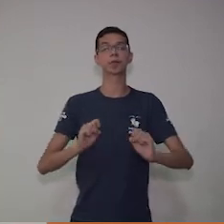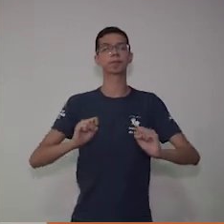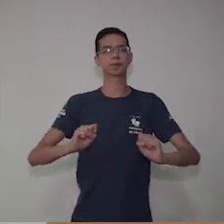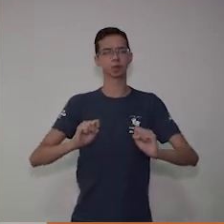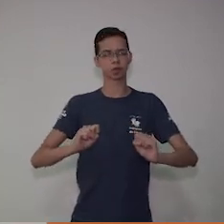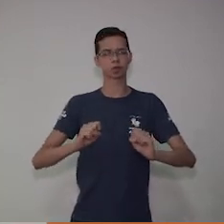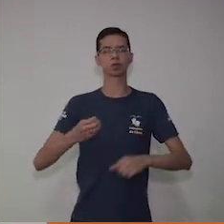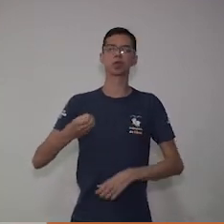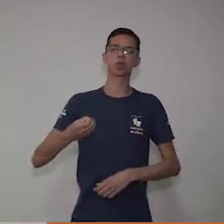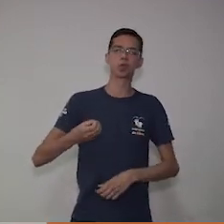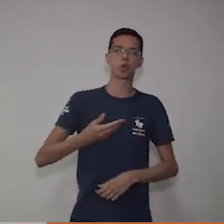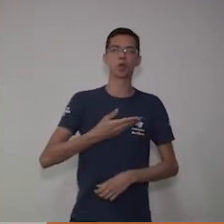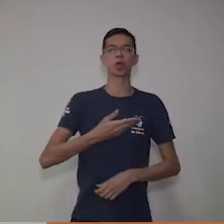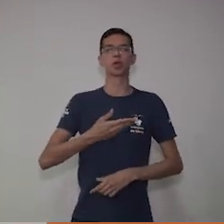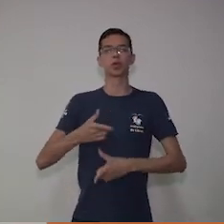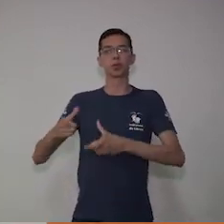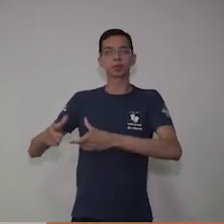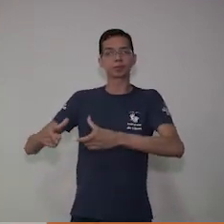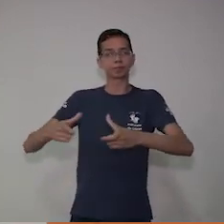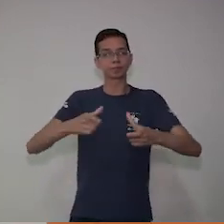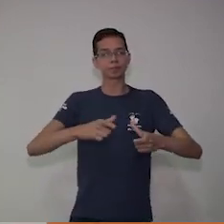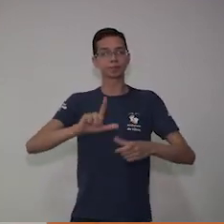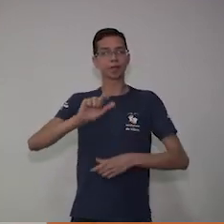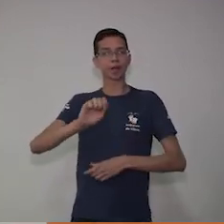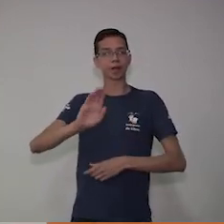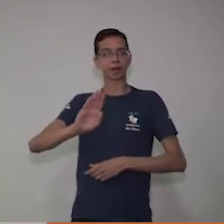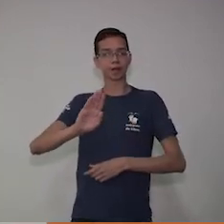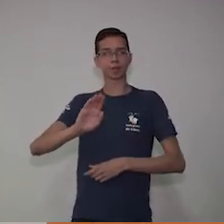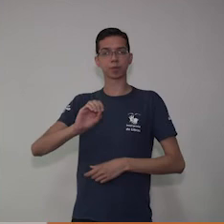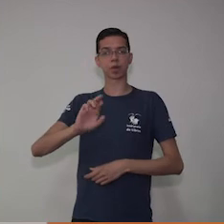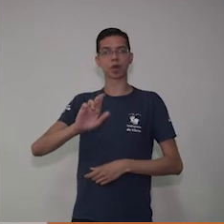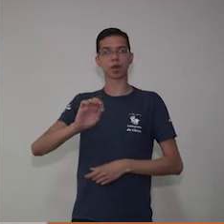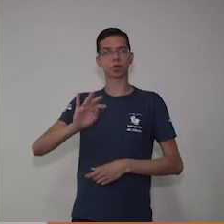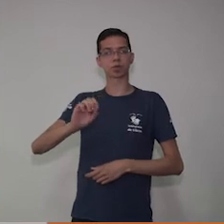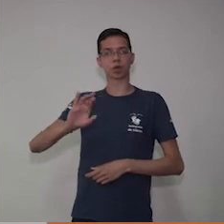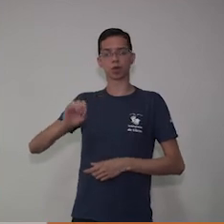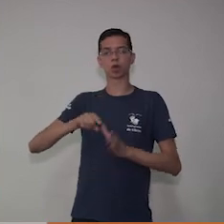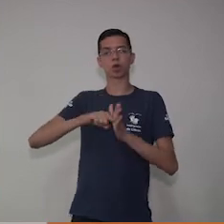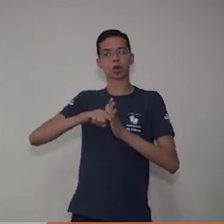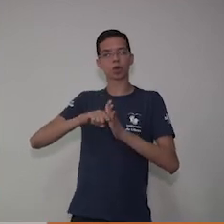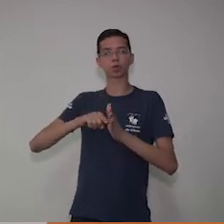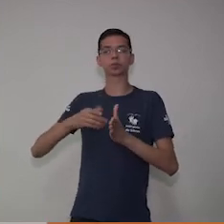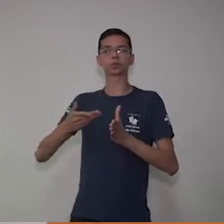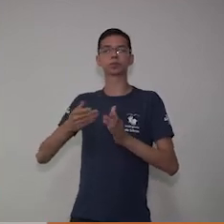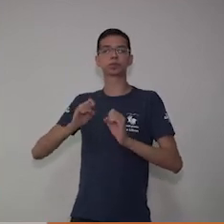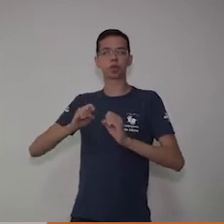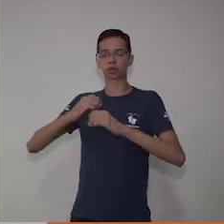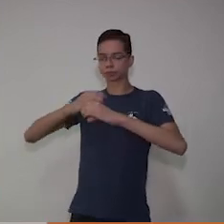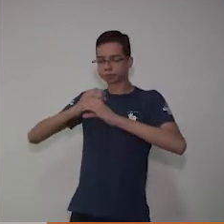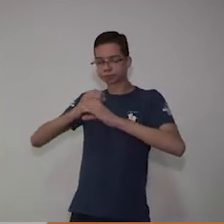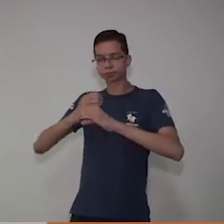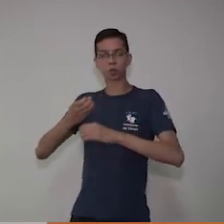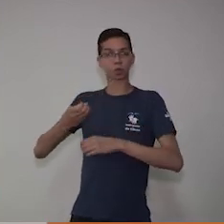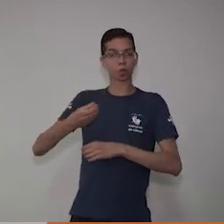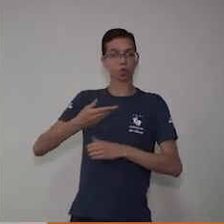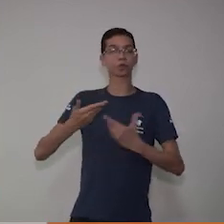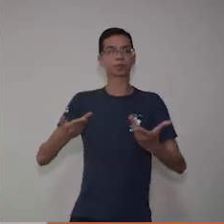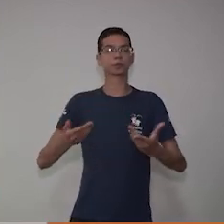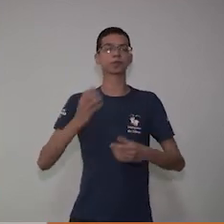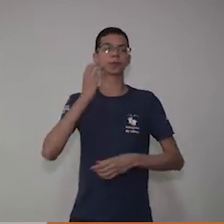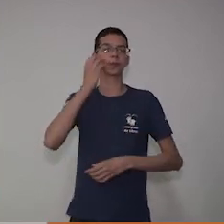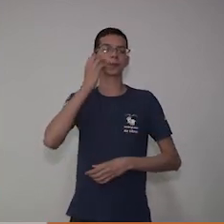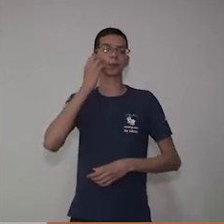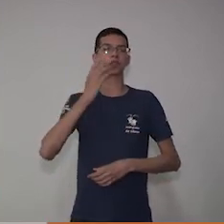de novos laboratórios e novas vacinas, o município, então, a Secretaria Municipal já foi autorizada pelo prefeito Bruno Covas de iniciarmos,